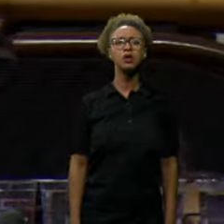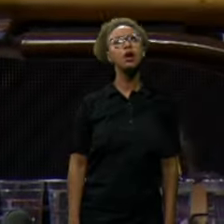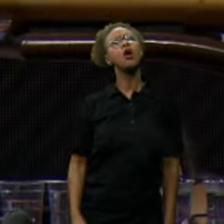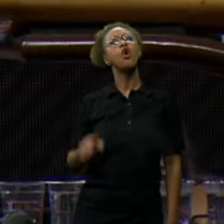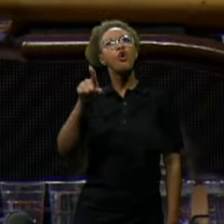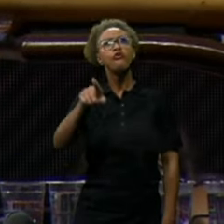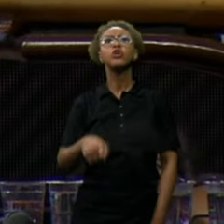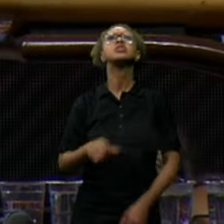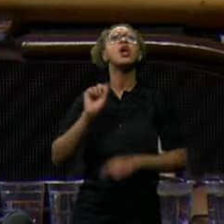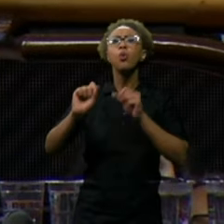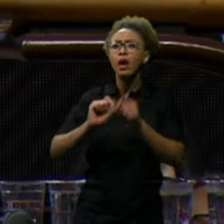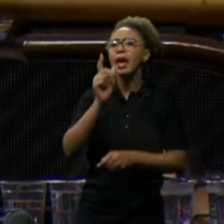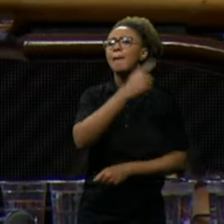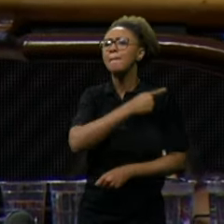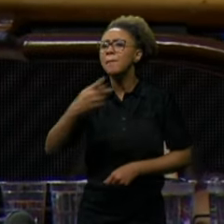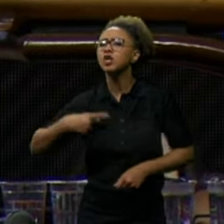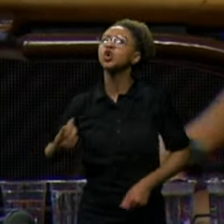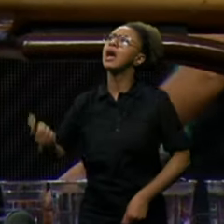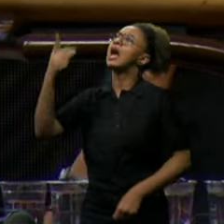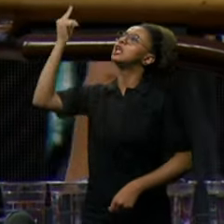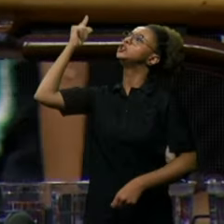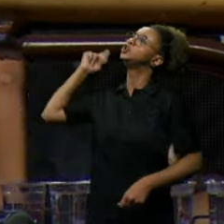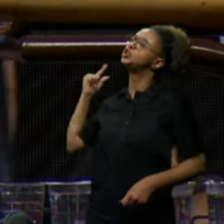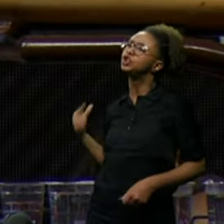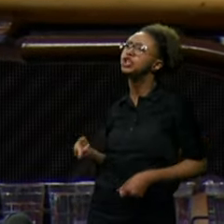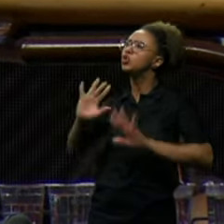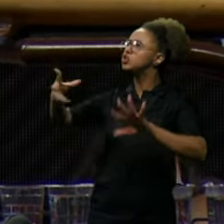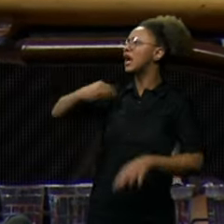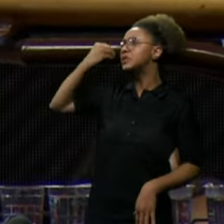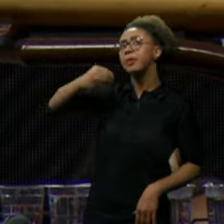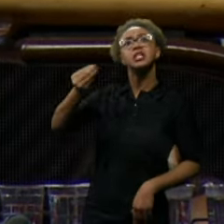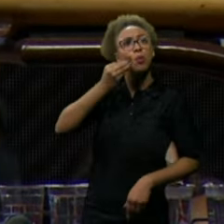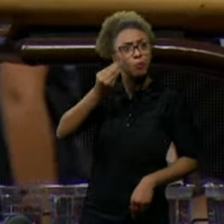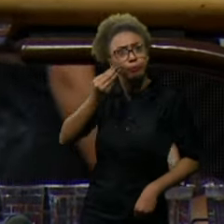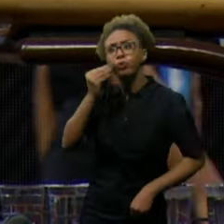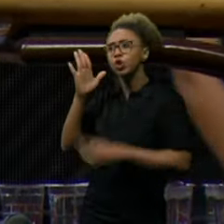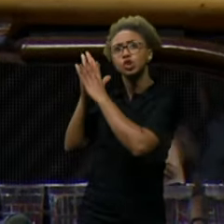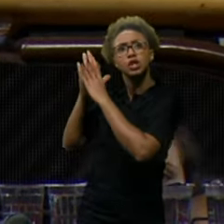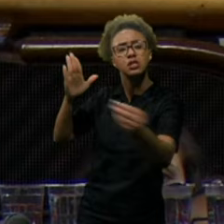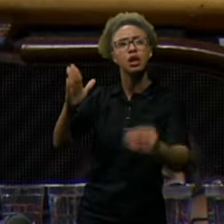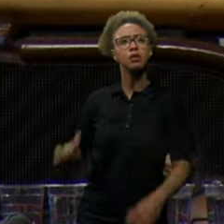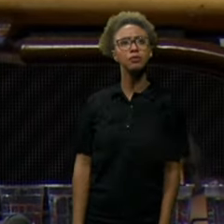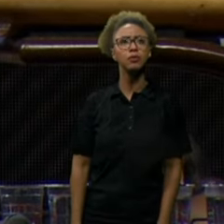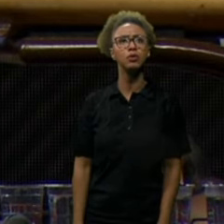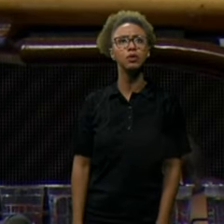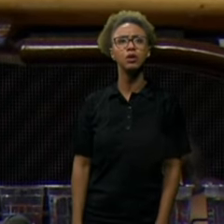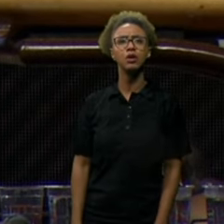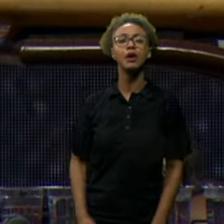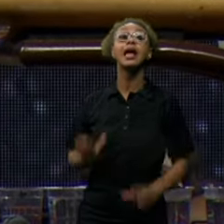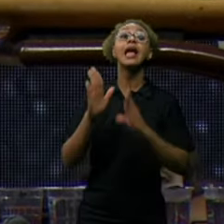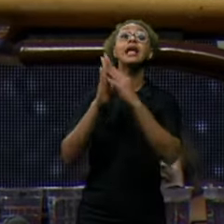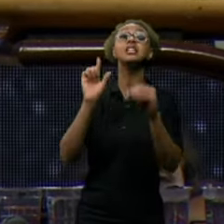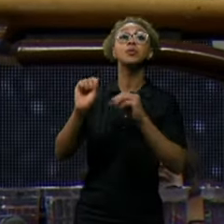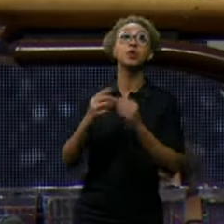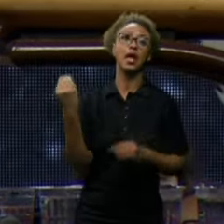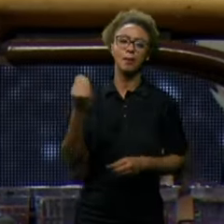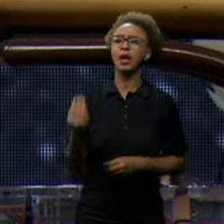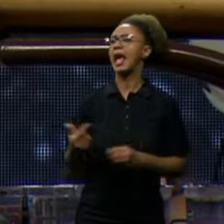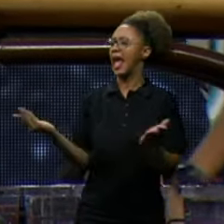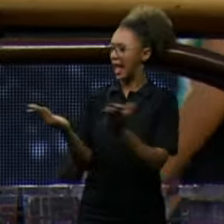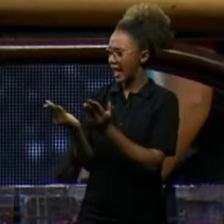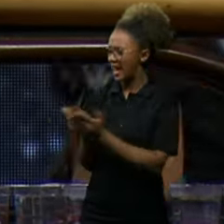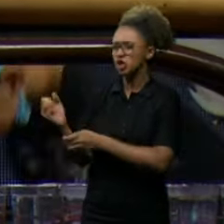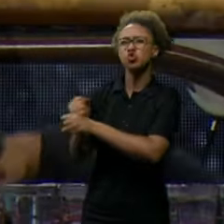e cometendo os pastores mais antigos que deveriam ser exemplo que exemplo Camila quanto mais velho mais